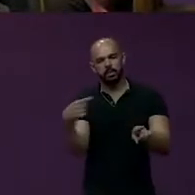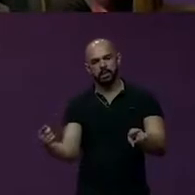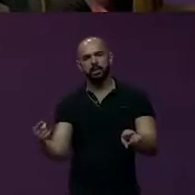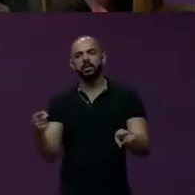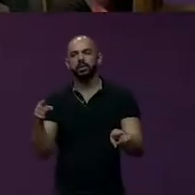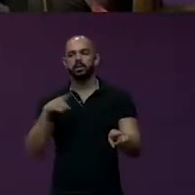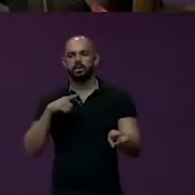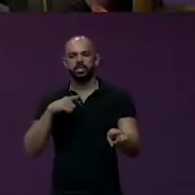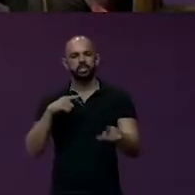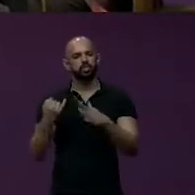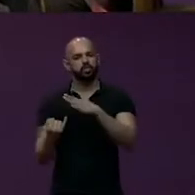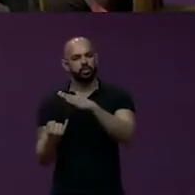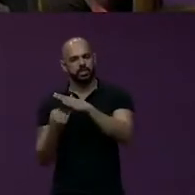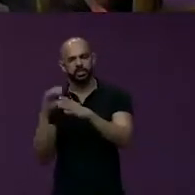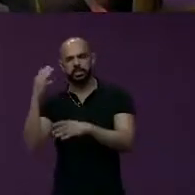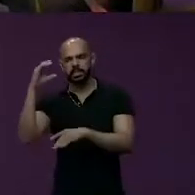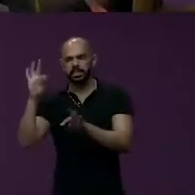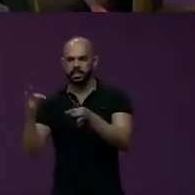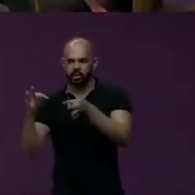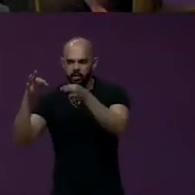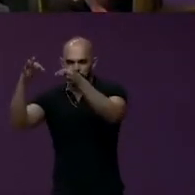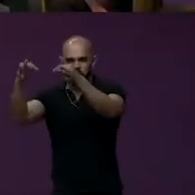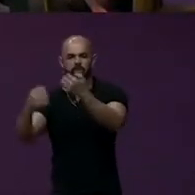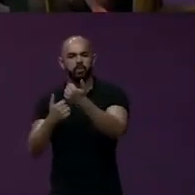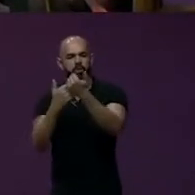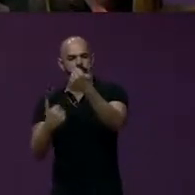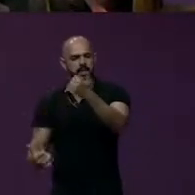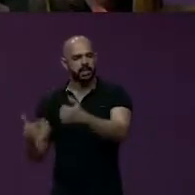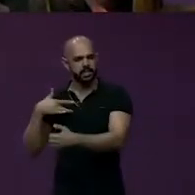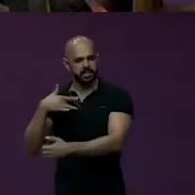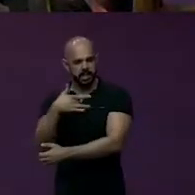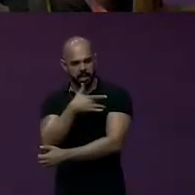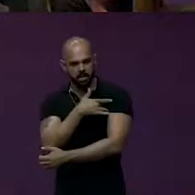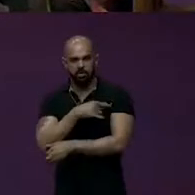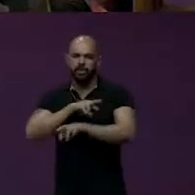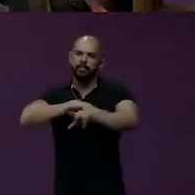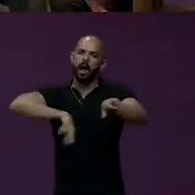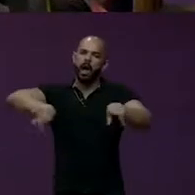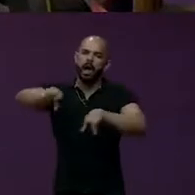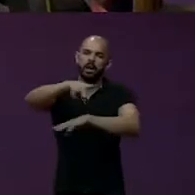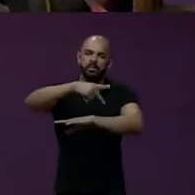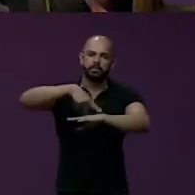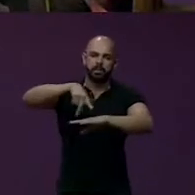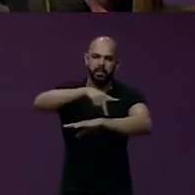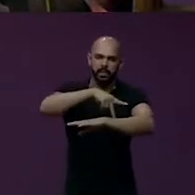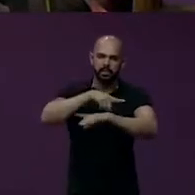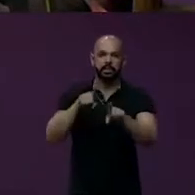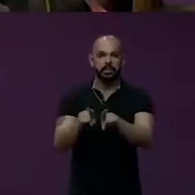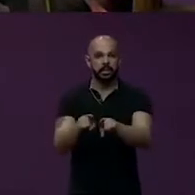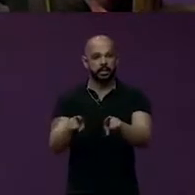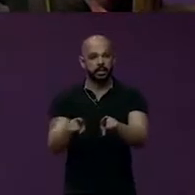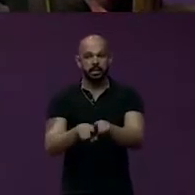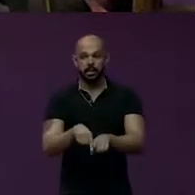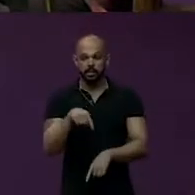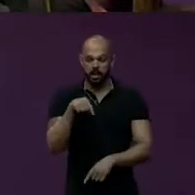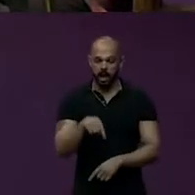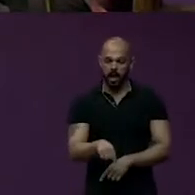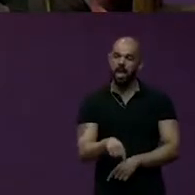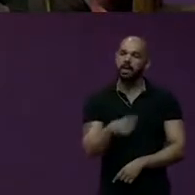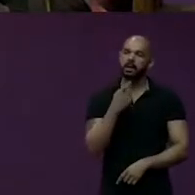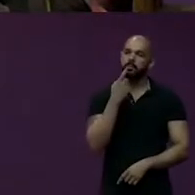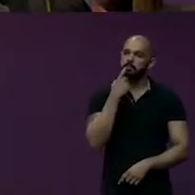instituições de ciência e tecnologia, com ministérios de saúde também, de vários países. E para nós,